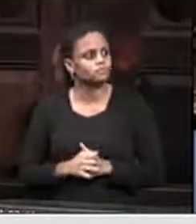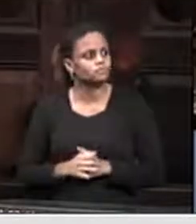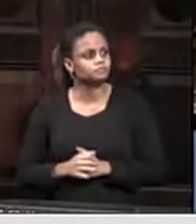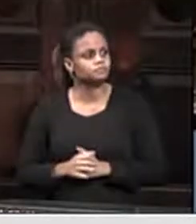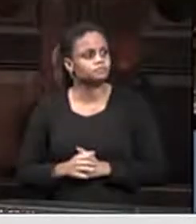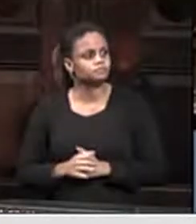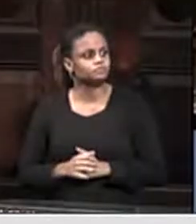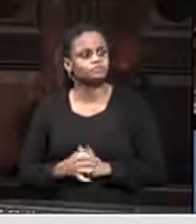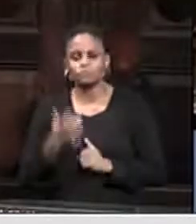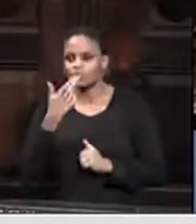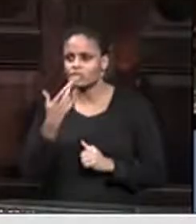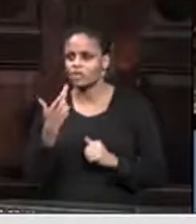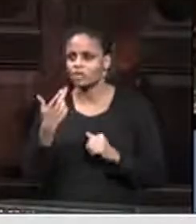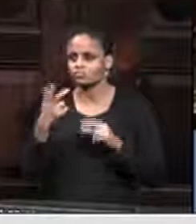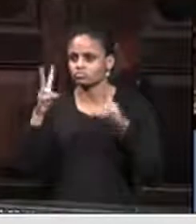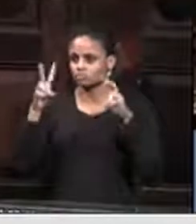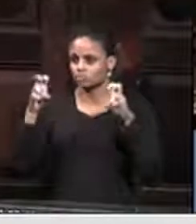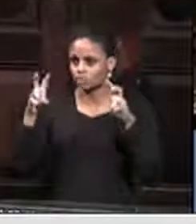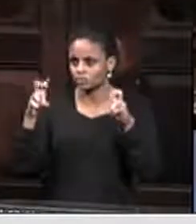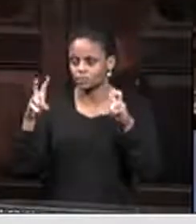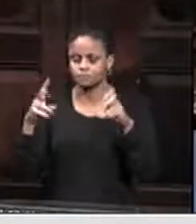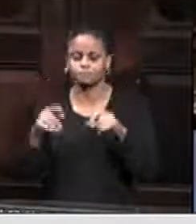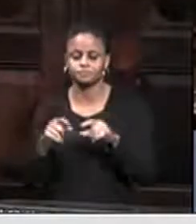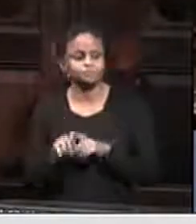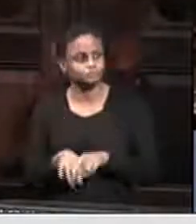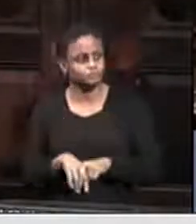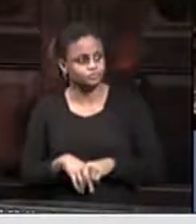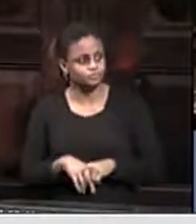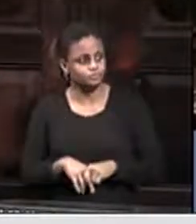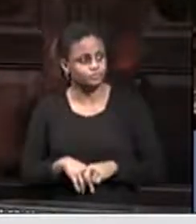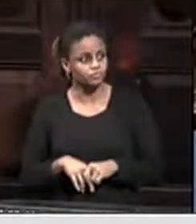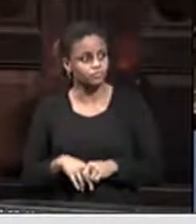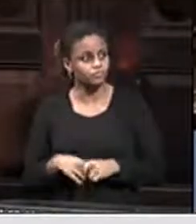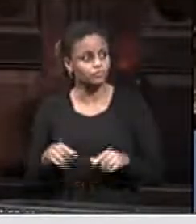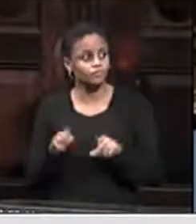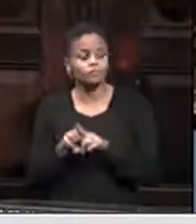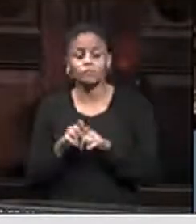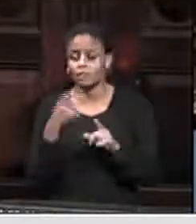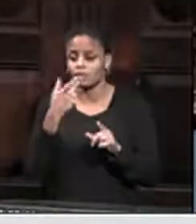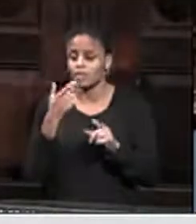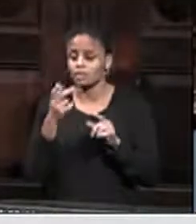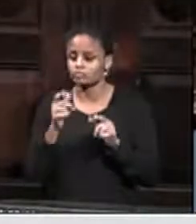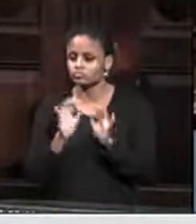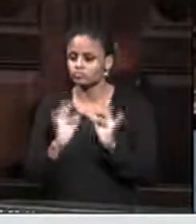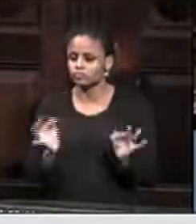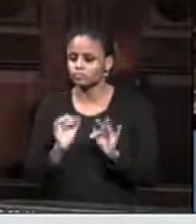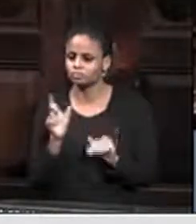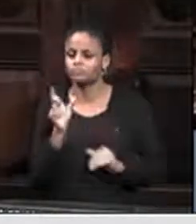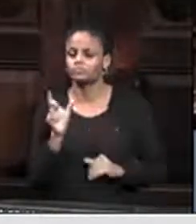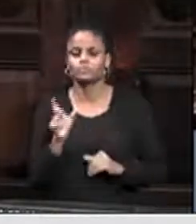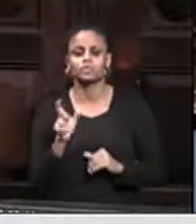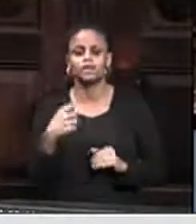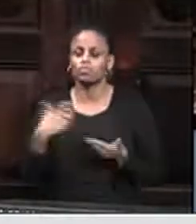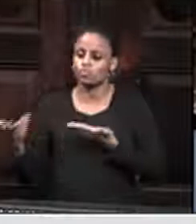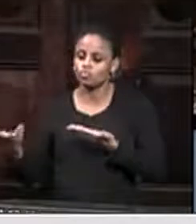e desenvolver um tema. A nota que faço hoje, na verdade, é um convite que aqui da